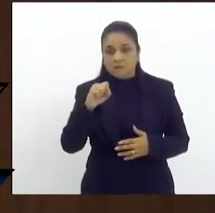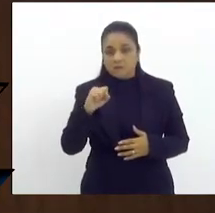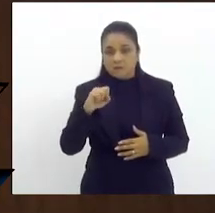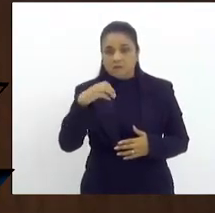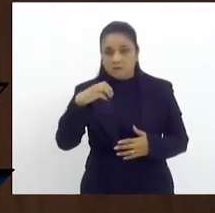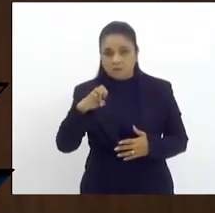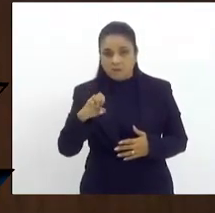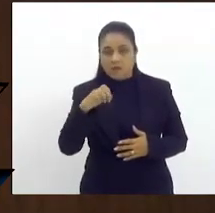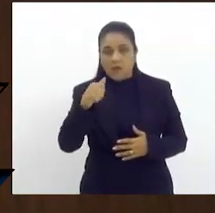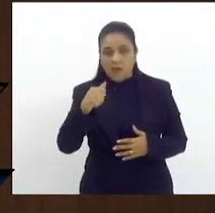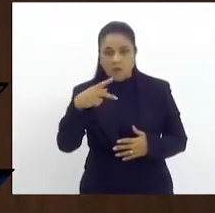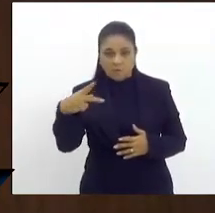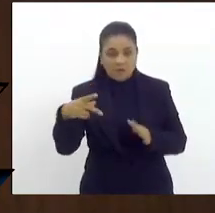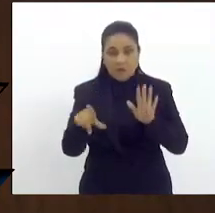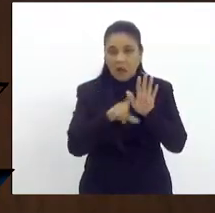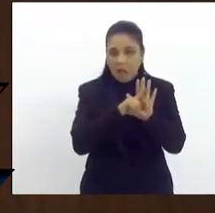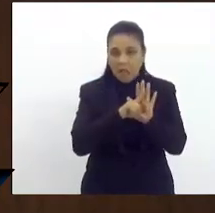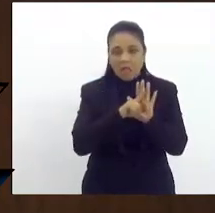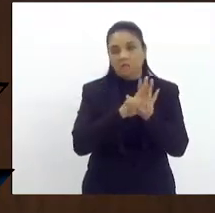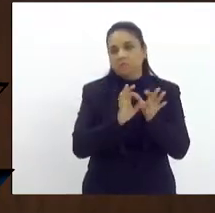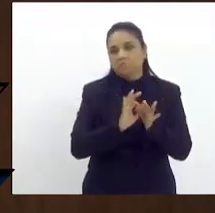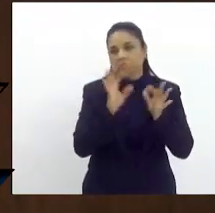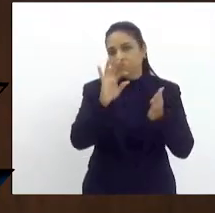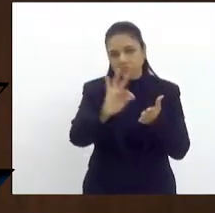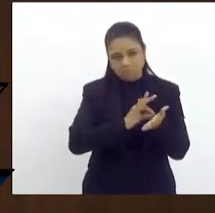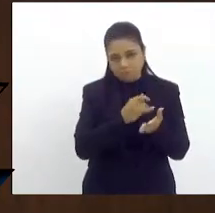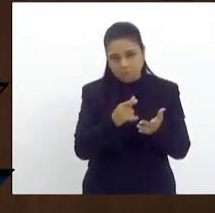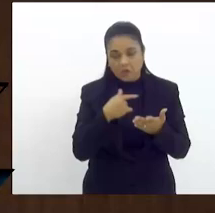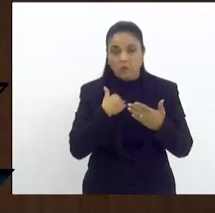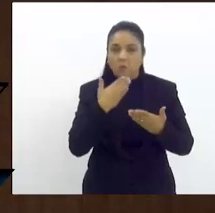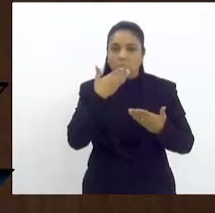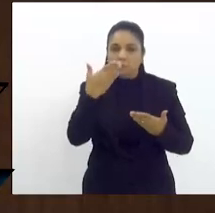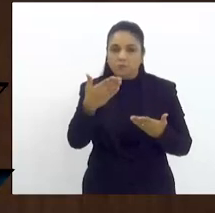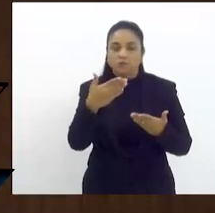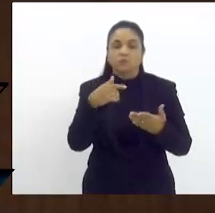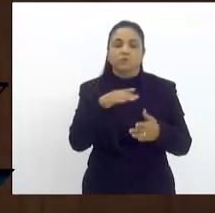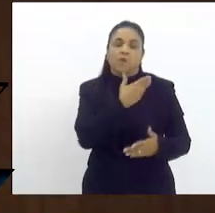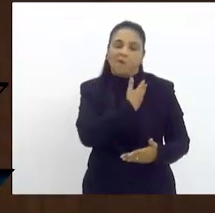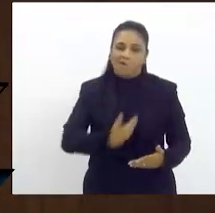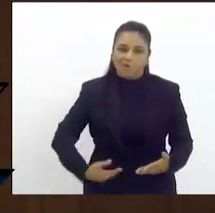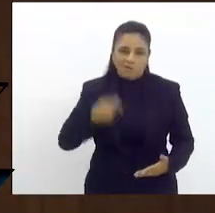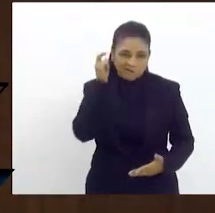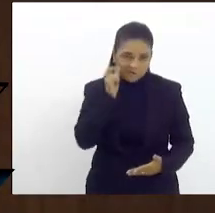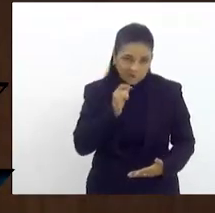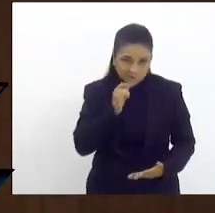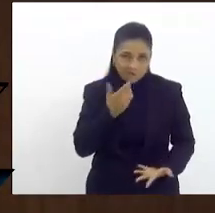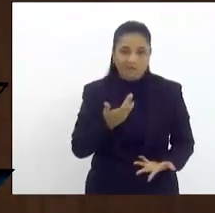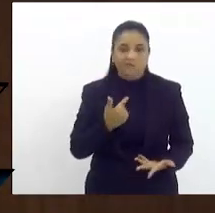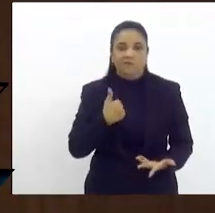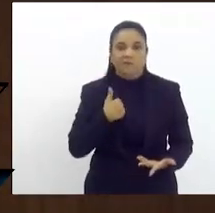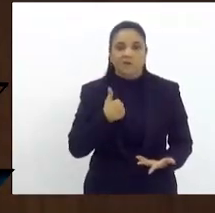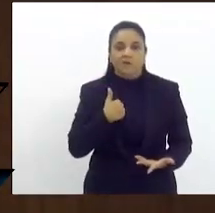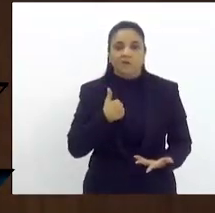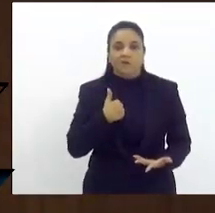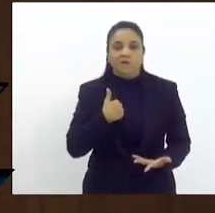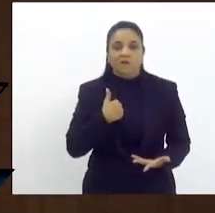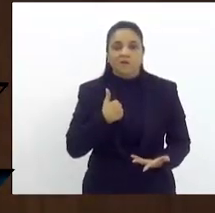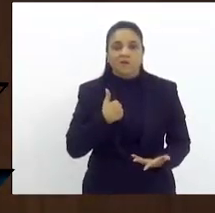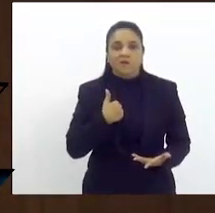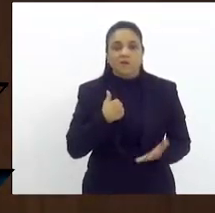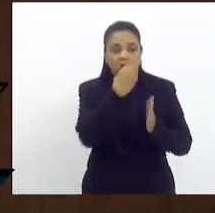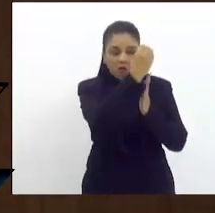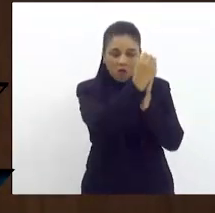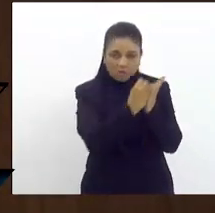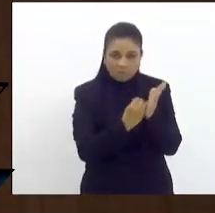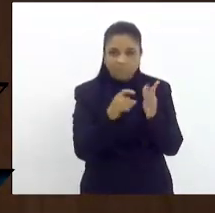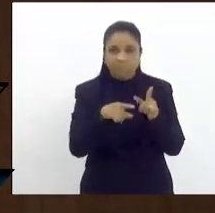Lei até o momento Então estou protocolando uma indicação solicitando com Excelentíssimo Senhor Governador Cláudio Castro seja oficial